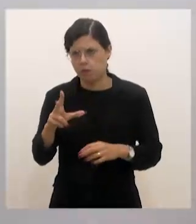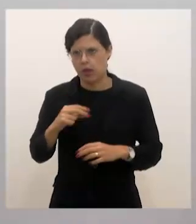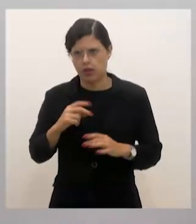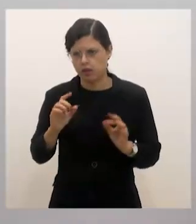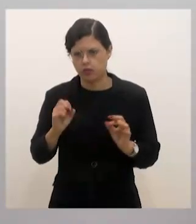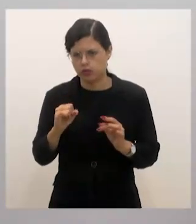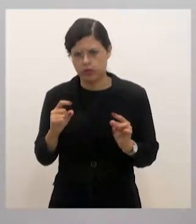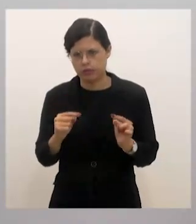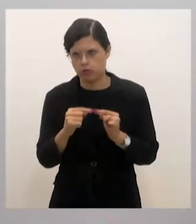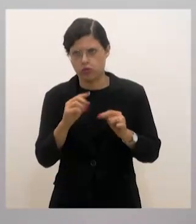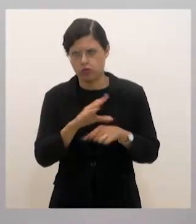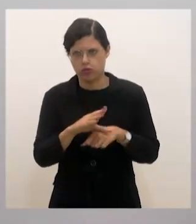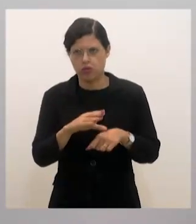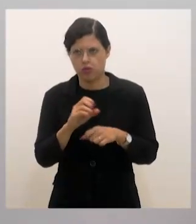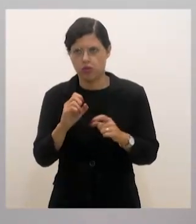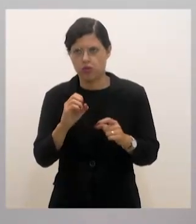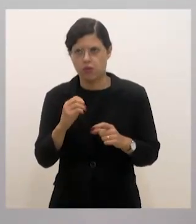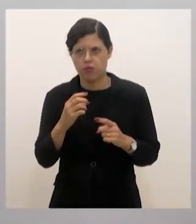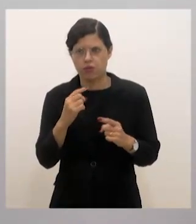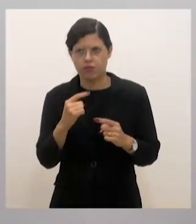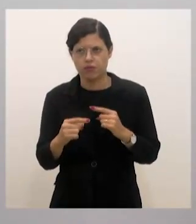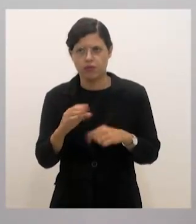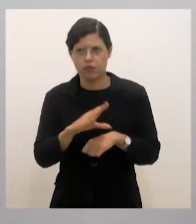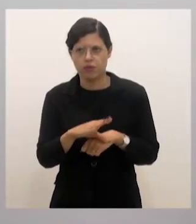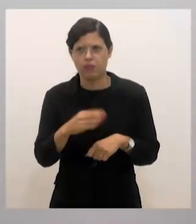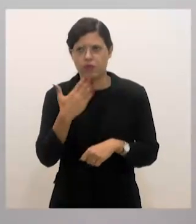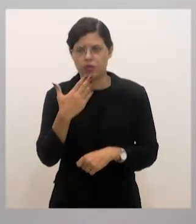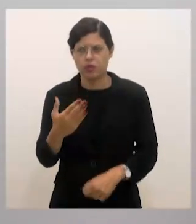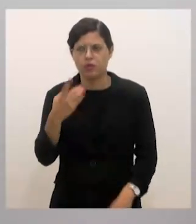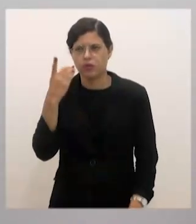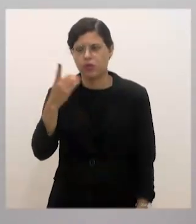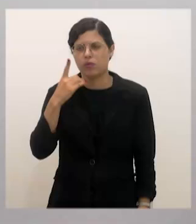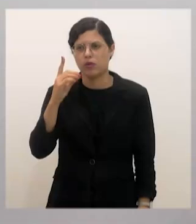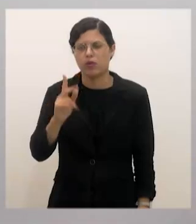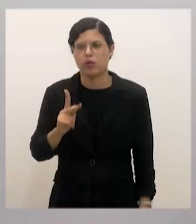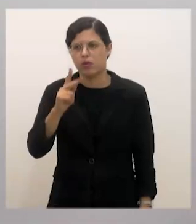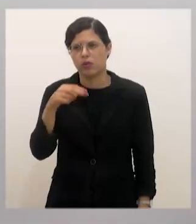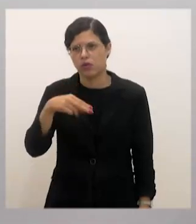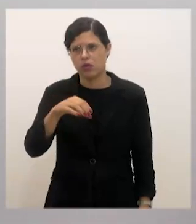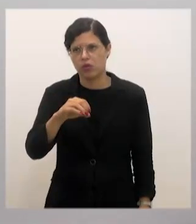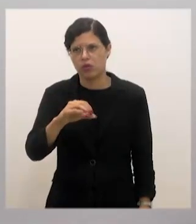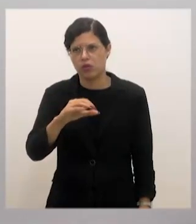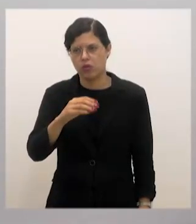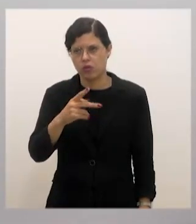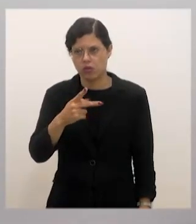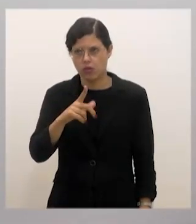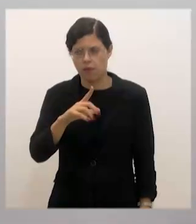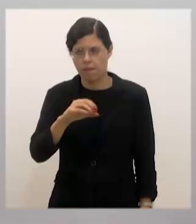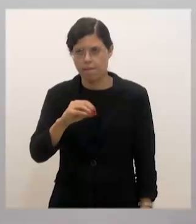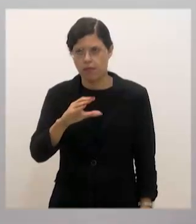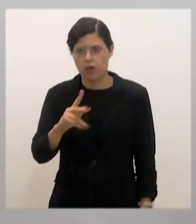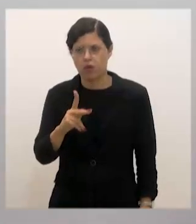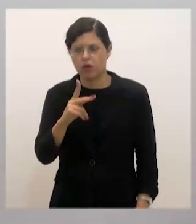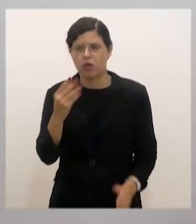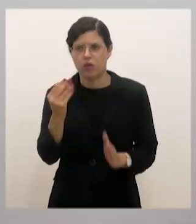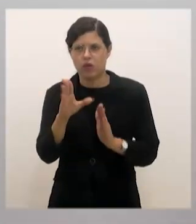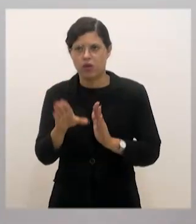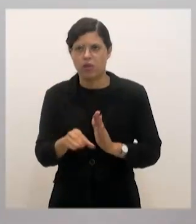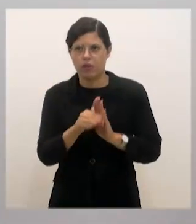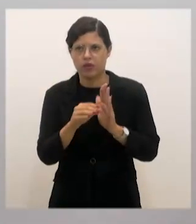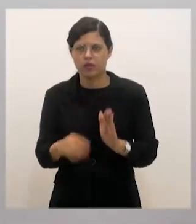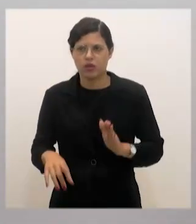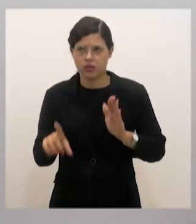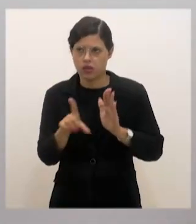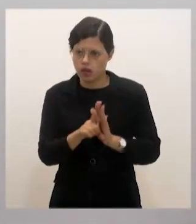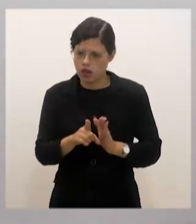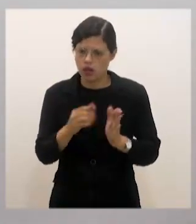inconstitucionalidade, pedi para o deputado Knoploch botar uma emenda para botar assim: esta lei entra em vigor na